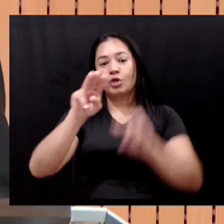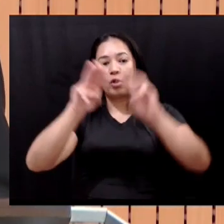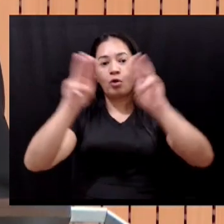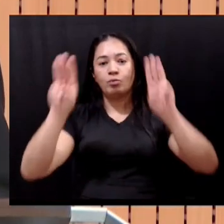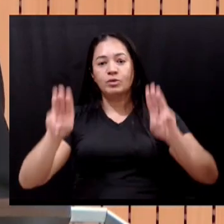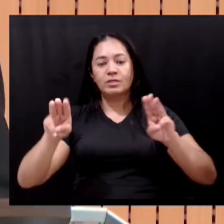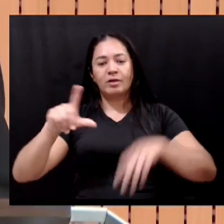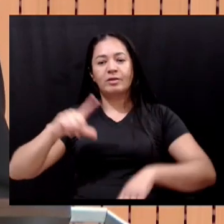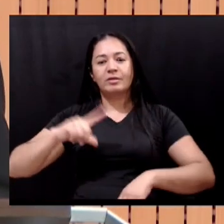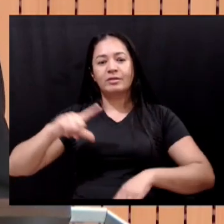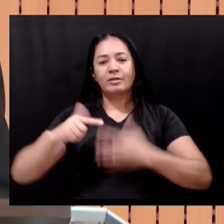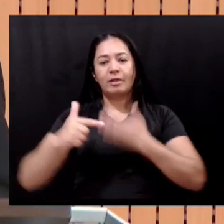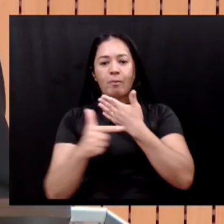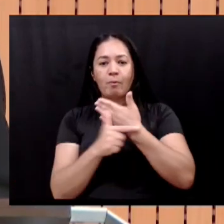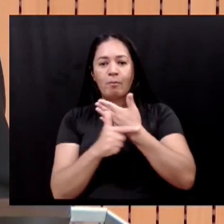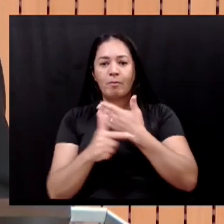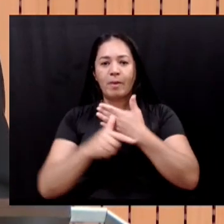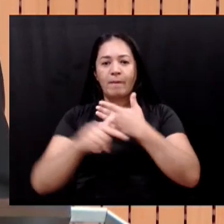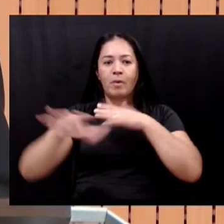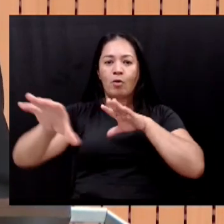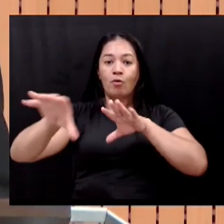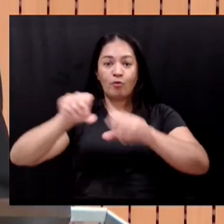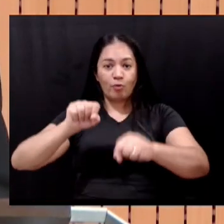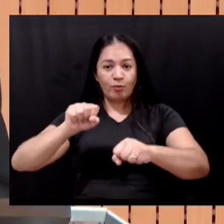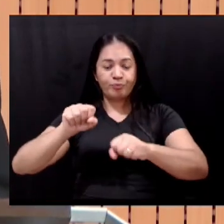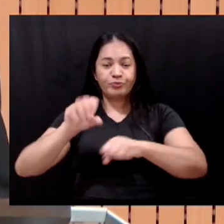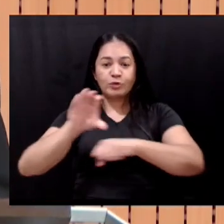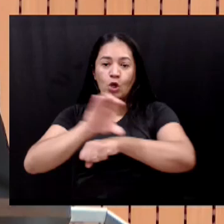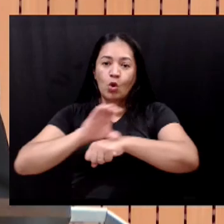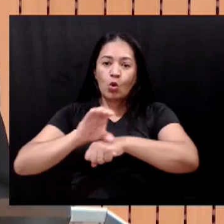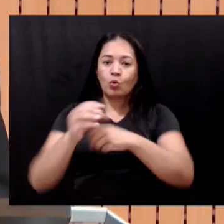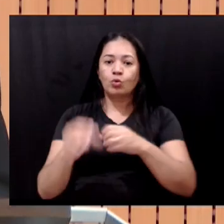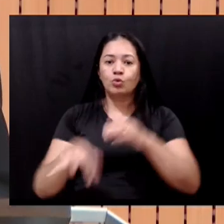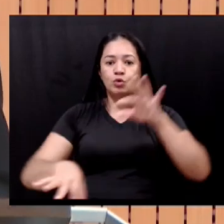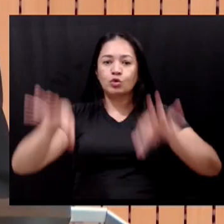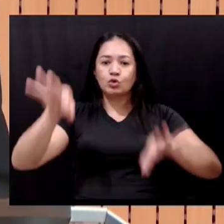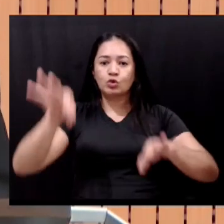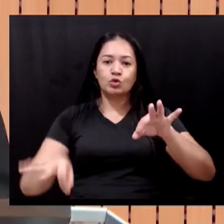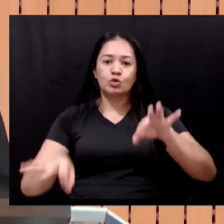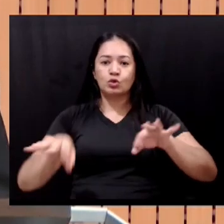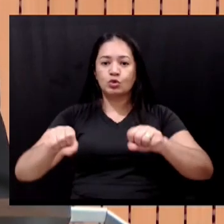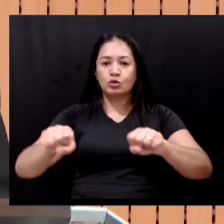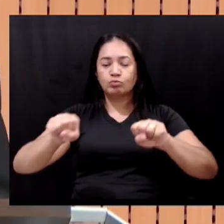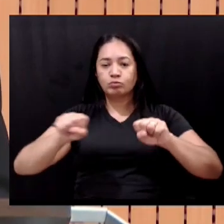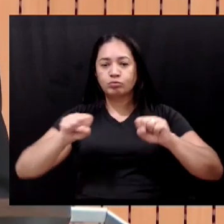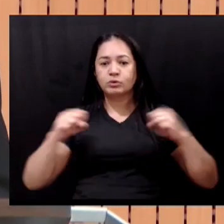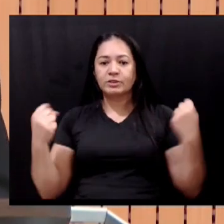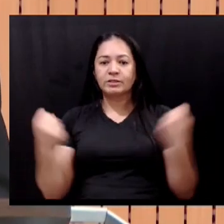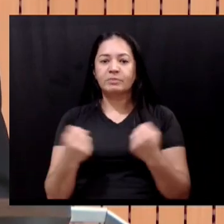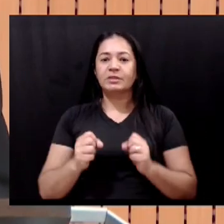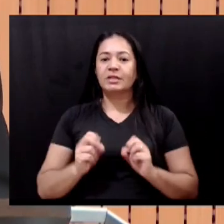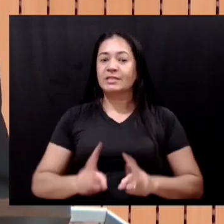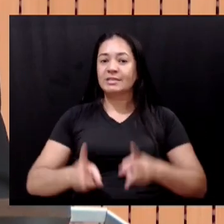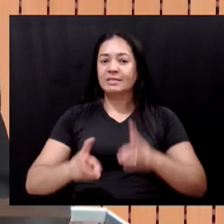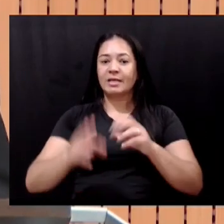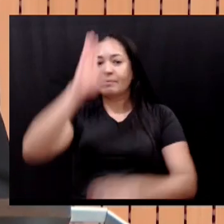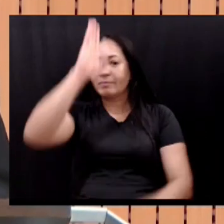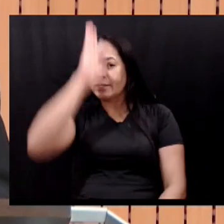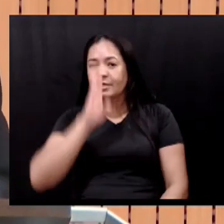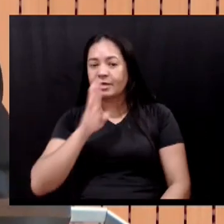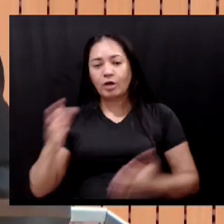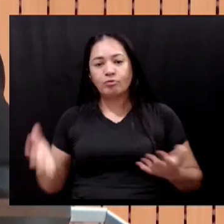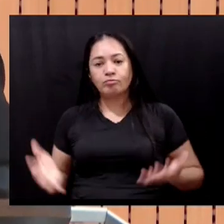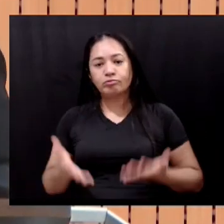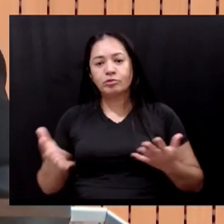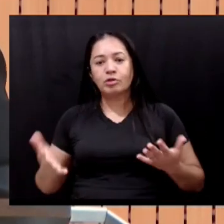formativas, oferecendo cursos, oficinas, seminários, sempre gratuitos, promove o lazer cultural e serve